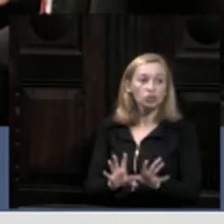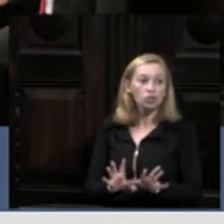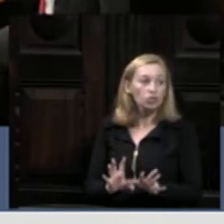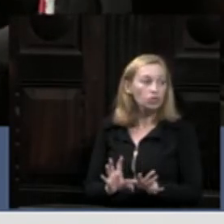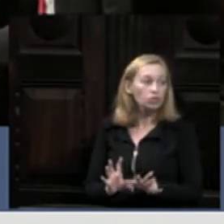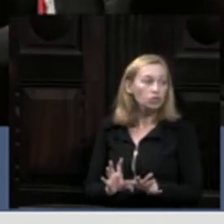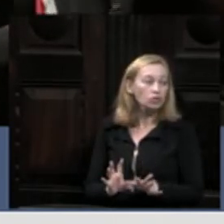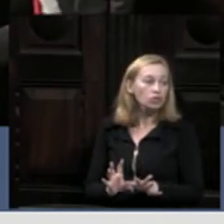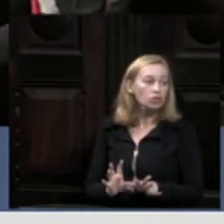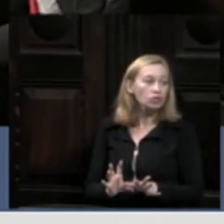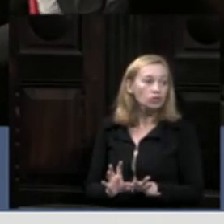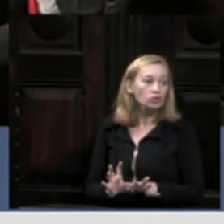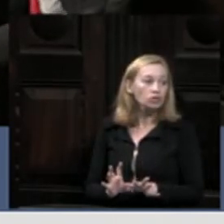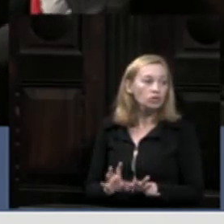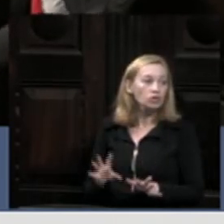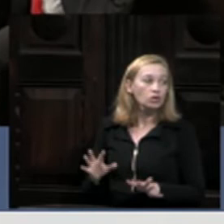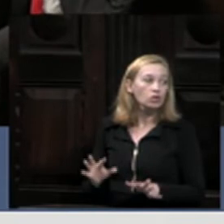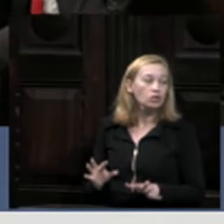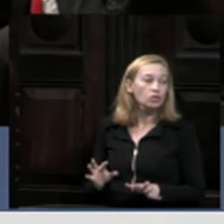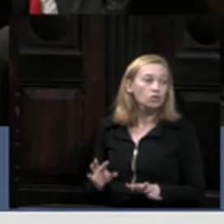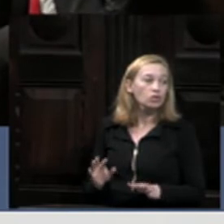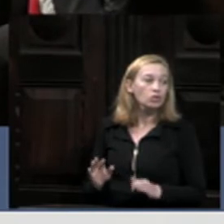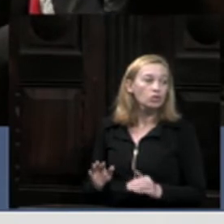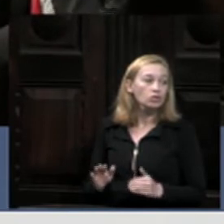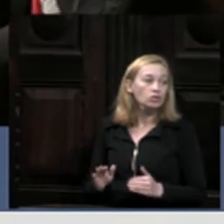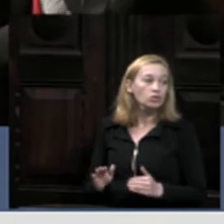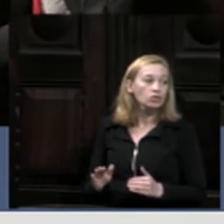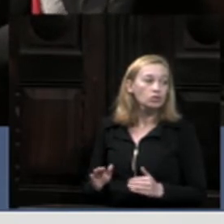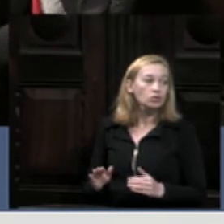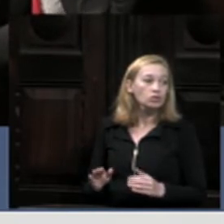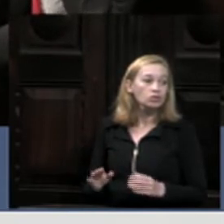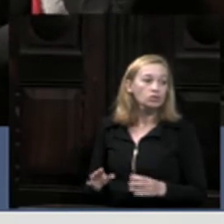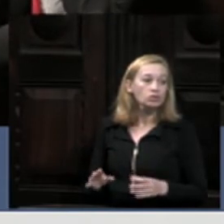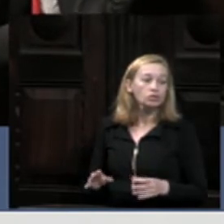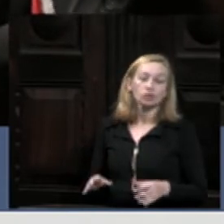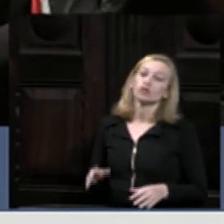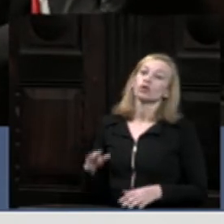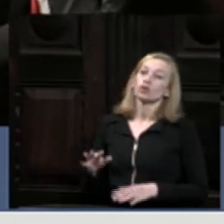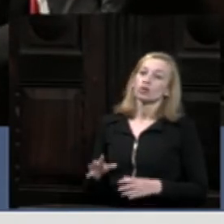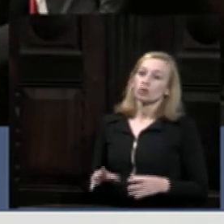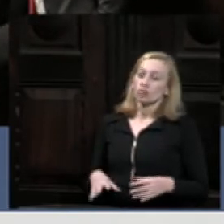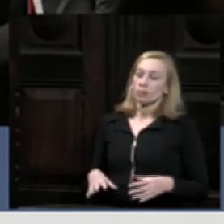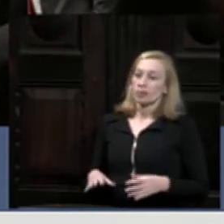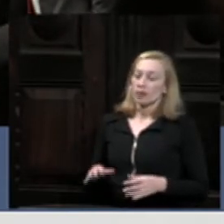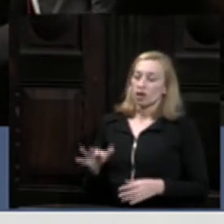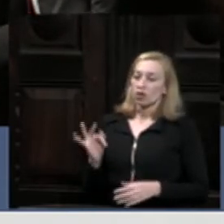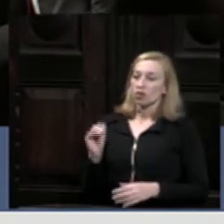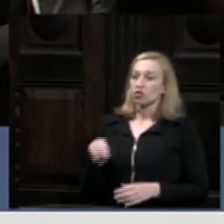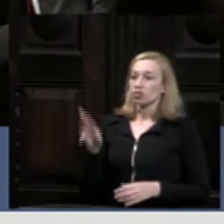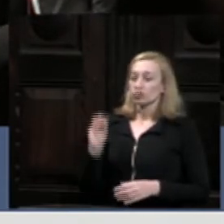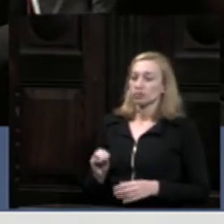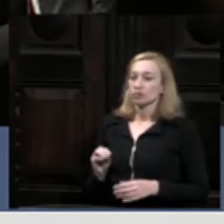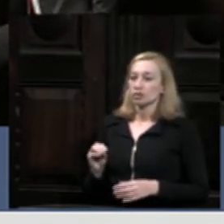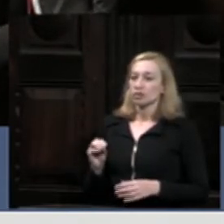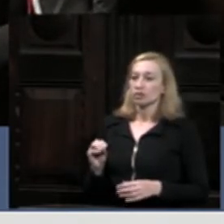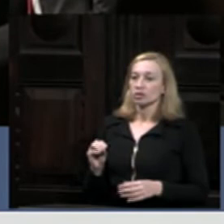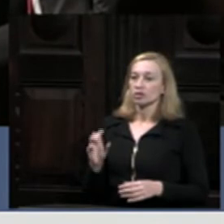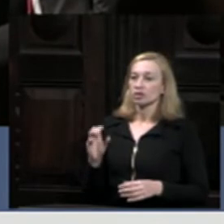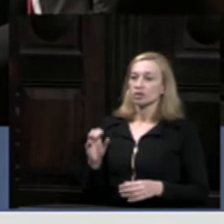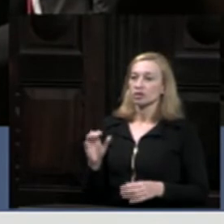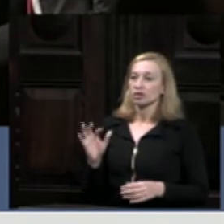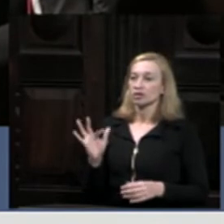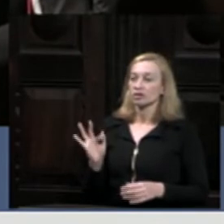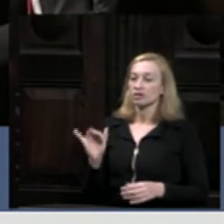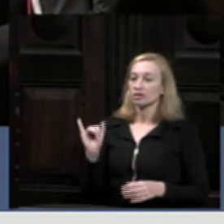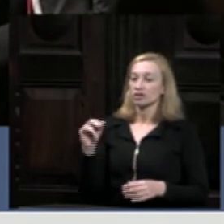o fundo financeiro para todos os ativos, inativos e pensionistas que entraram